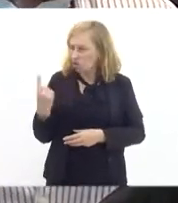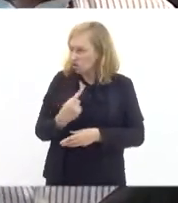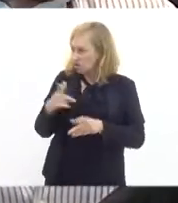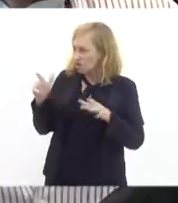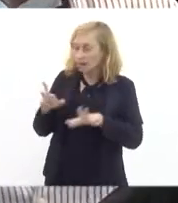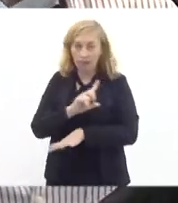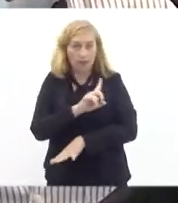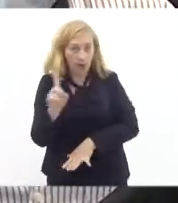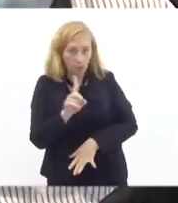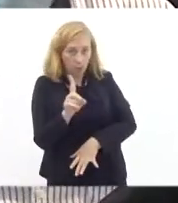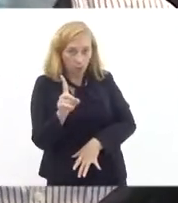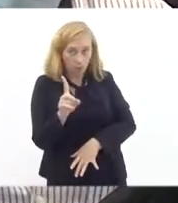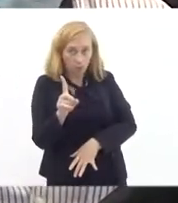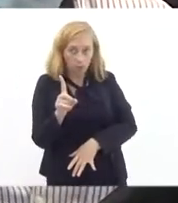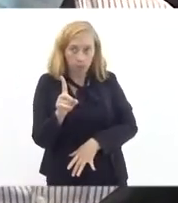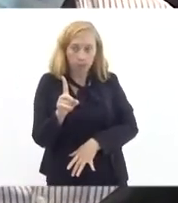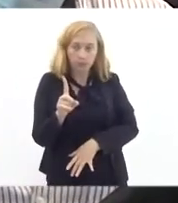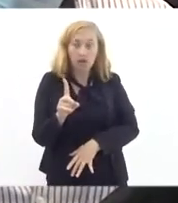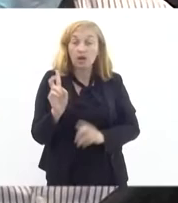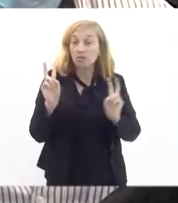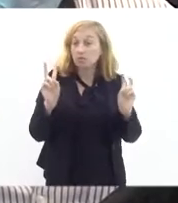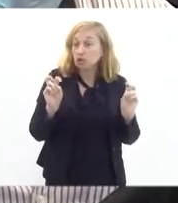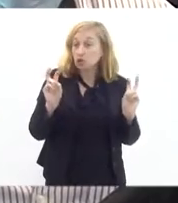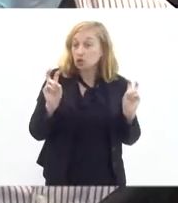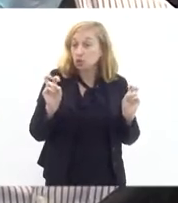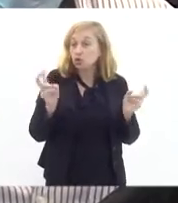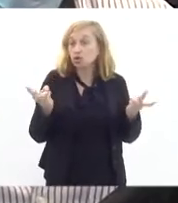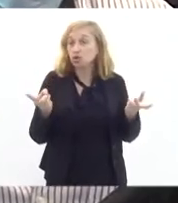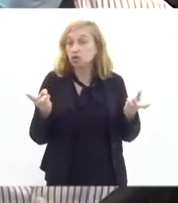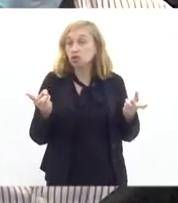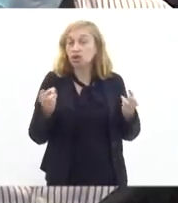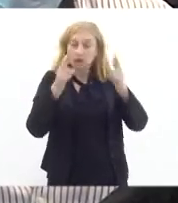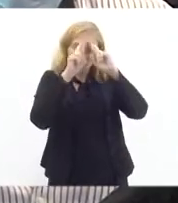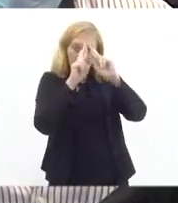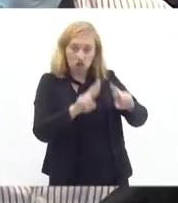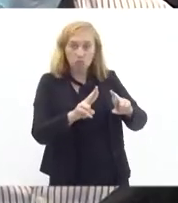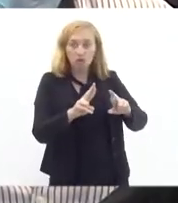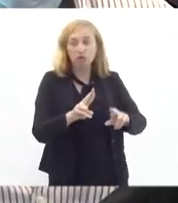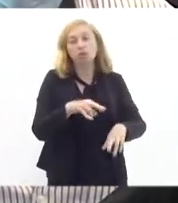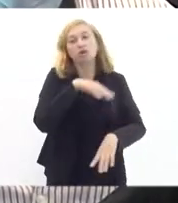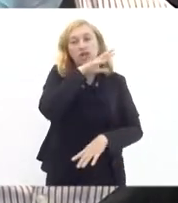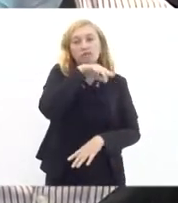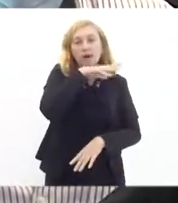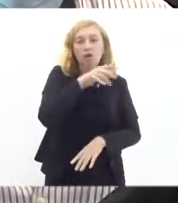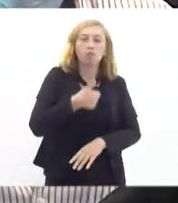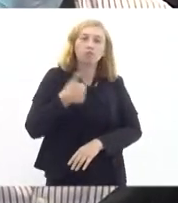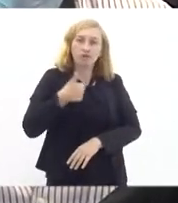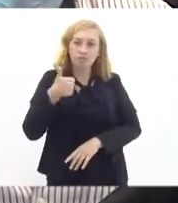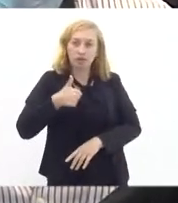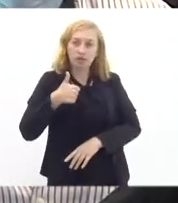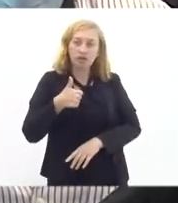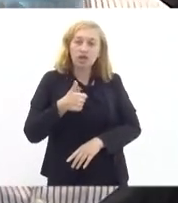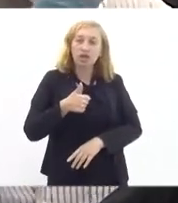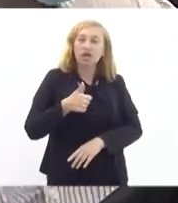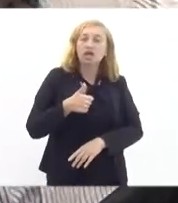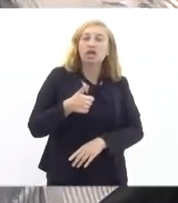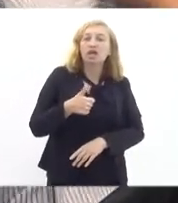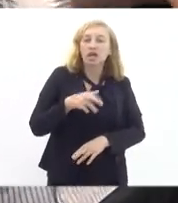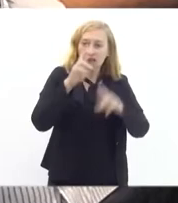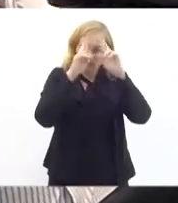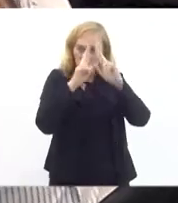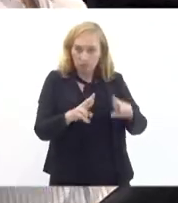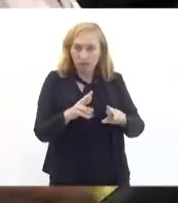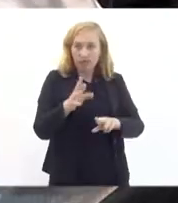Não. Isso é uma questão de respeito ao animal, primeiro. Segundo, respeito às raças que